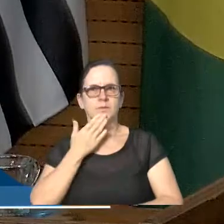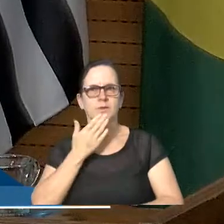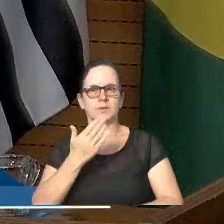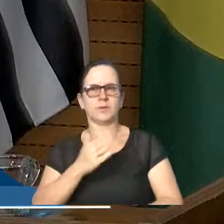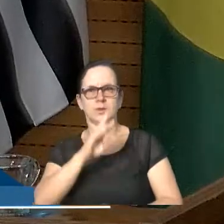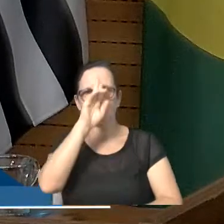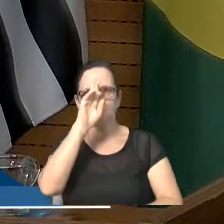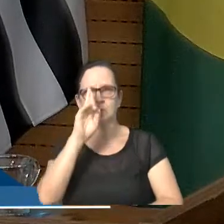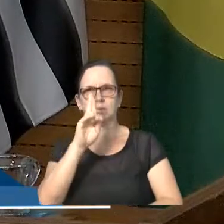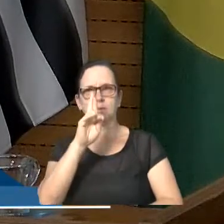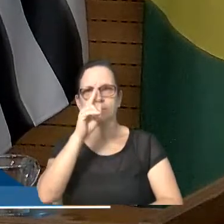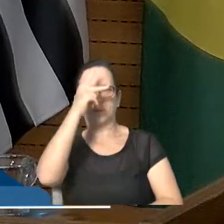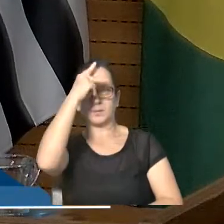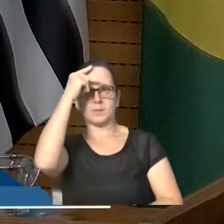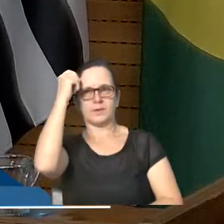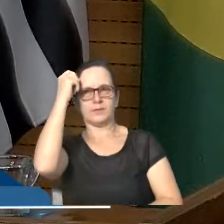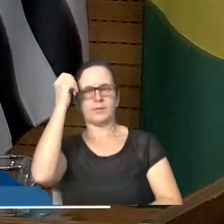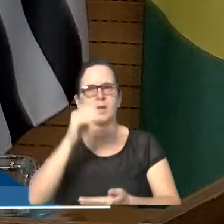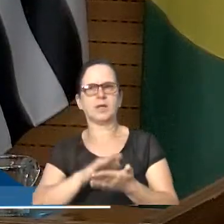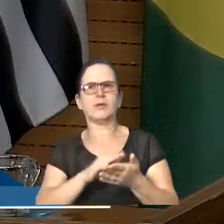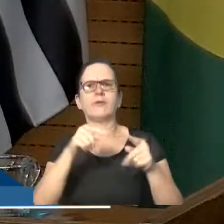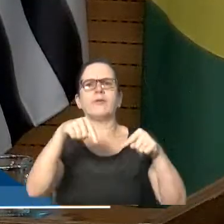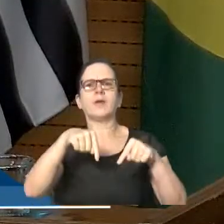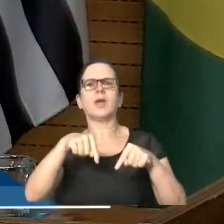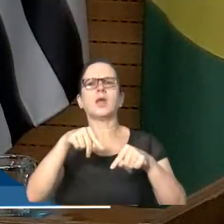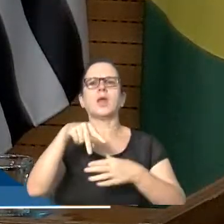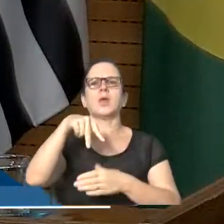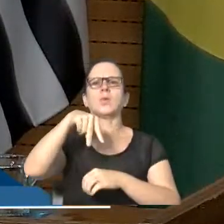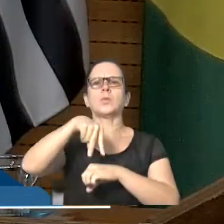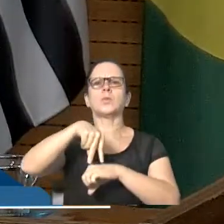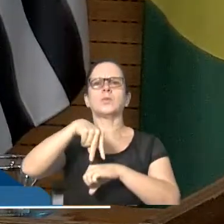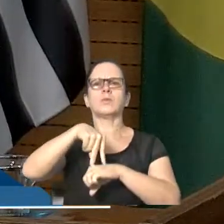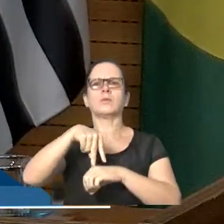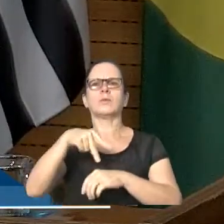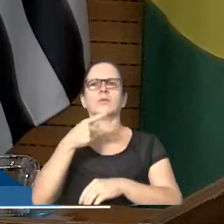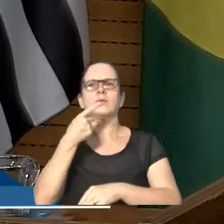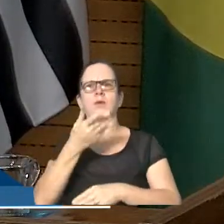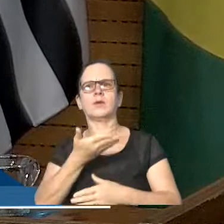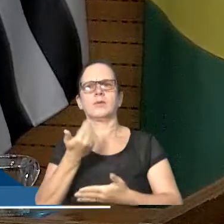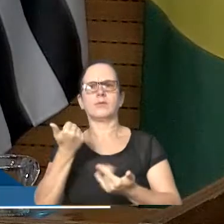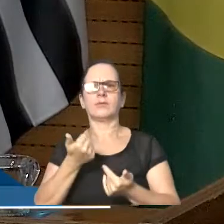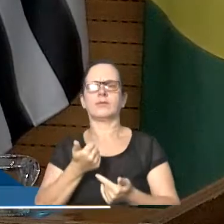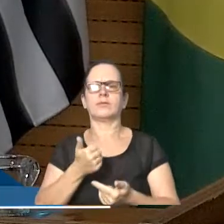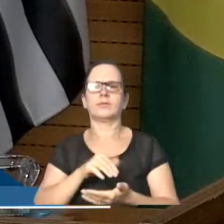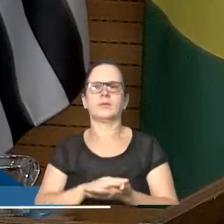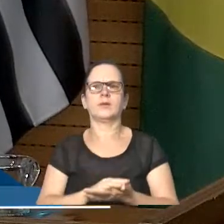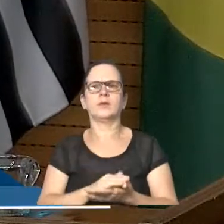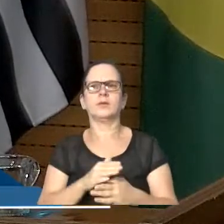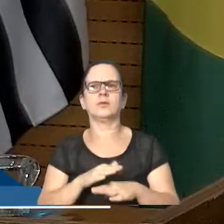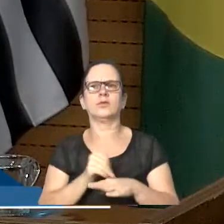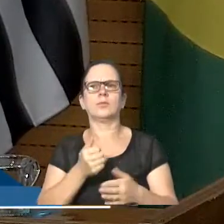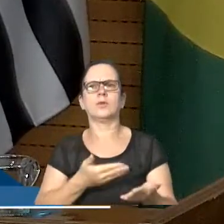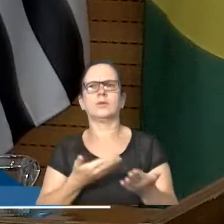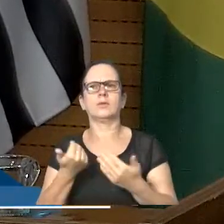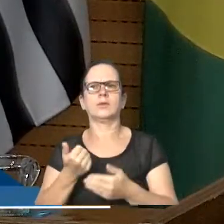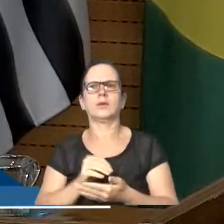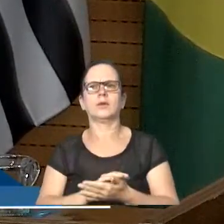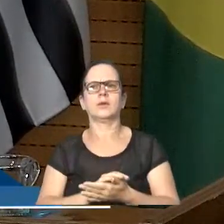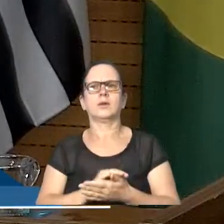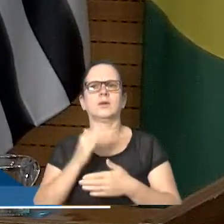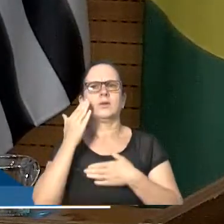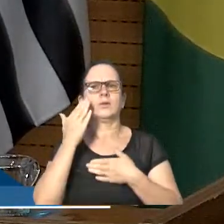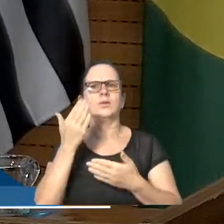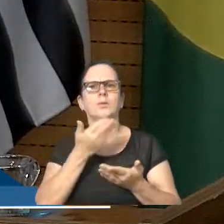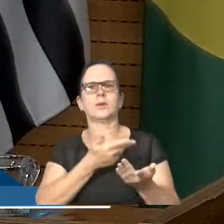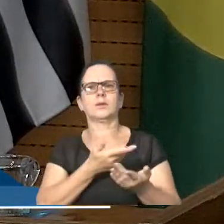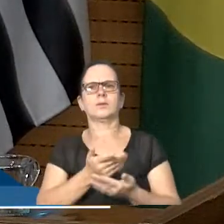senhor prefeito, venha no parlamento, o senhor não gosta de falar? Vem aqui, prefeito. Eu convoco o senhor, vem aqui responder. O senhor não gosta